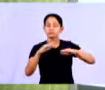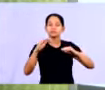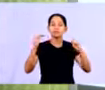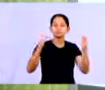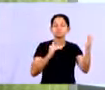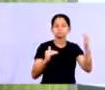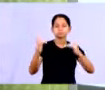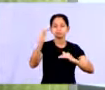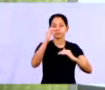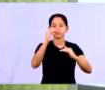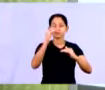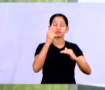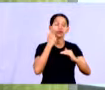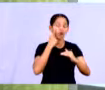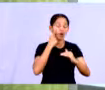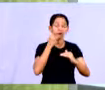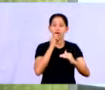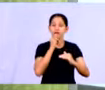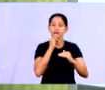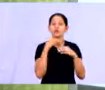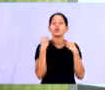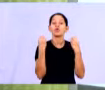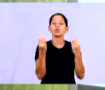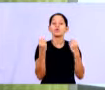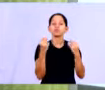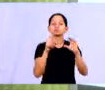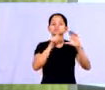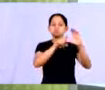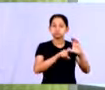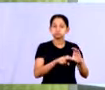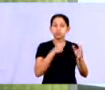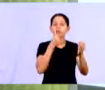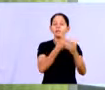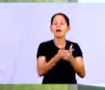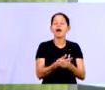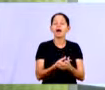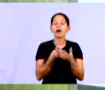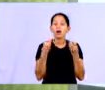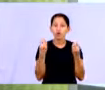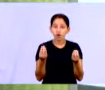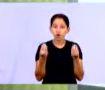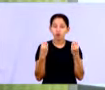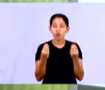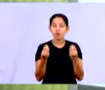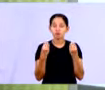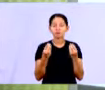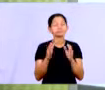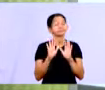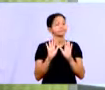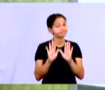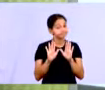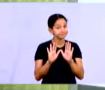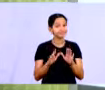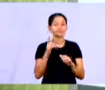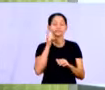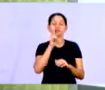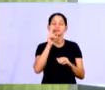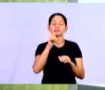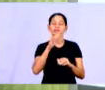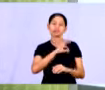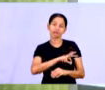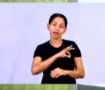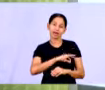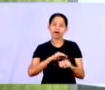8, 24. O meu endividamento eu ainda consigo pagar, porque eu fiz em cima do líquido. Mesmo meu salário diminuindo, eu